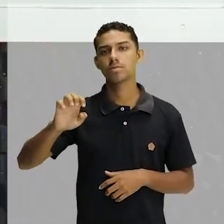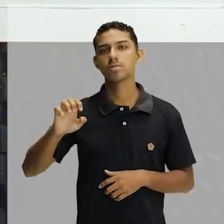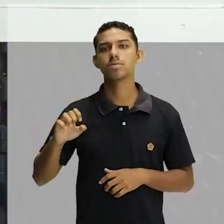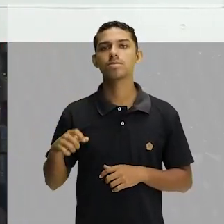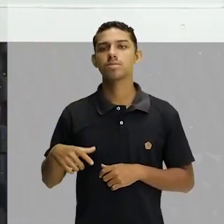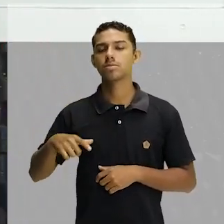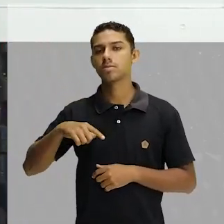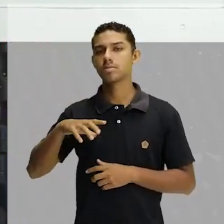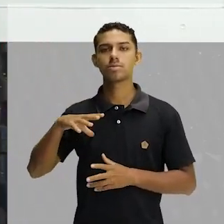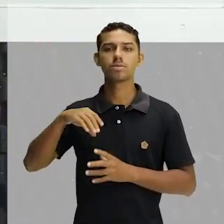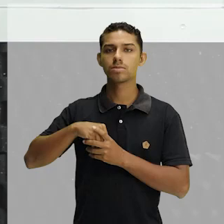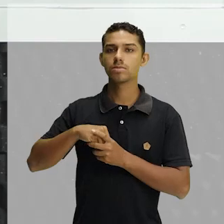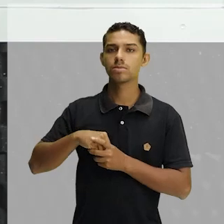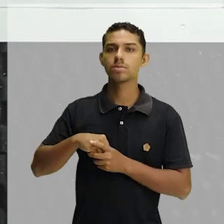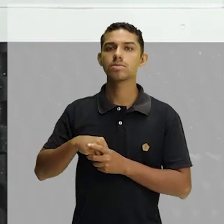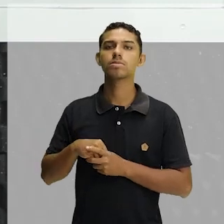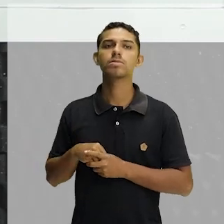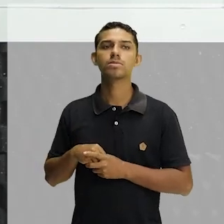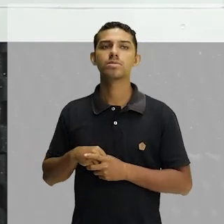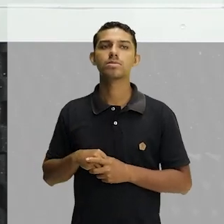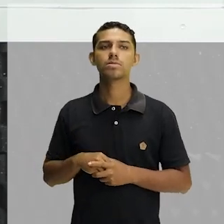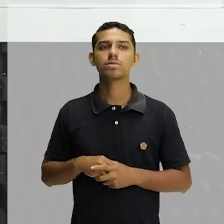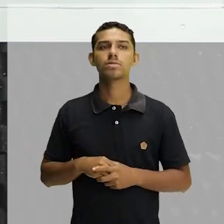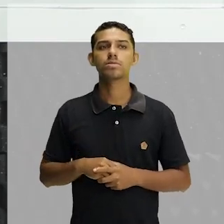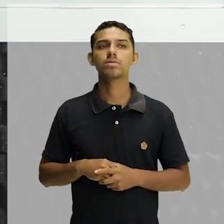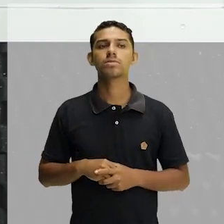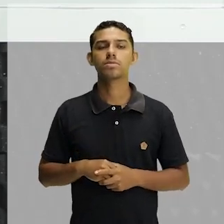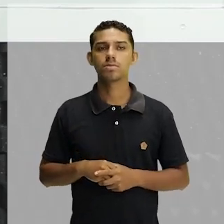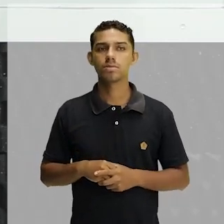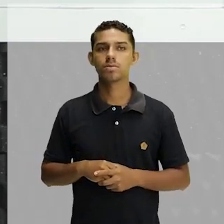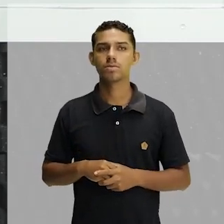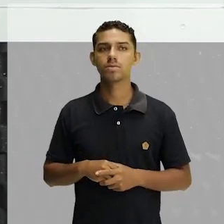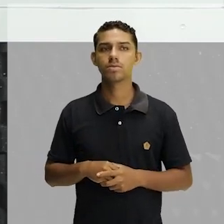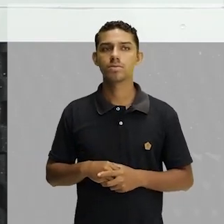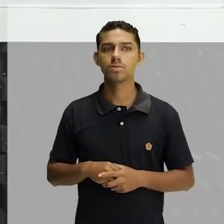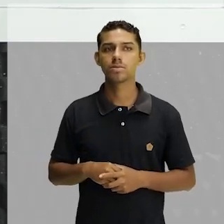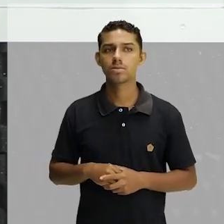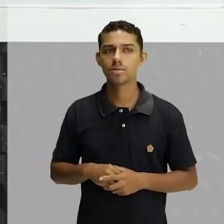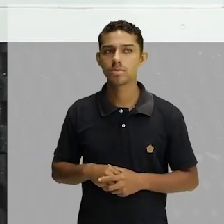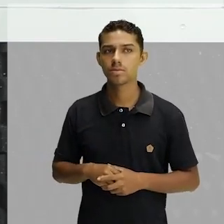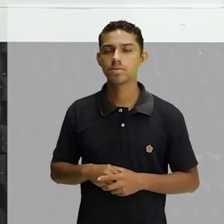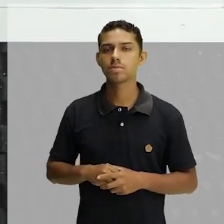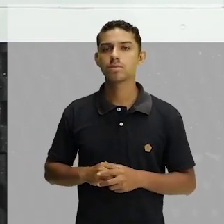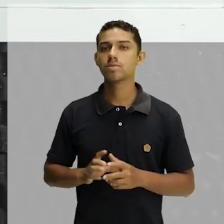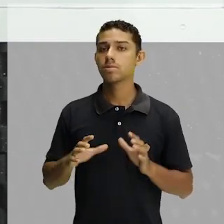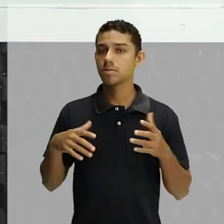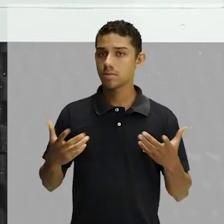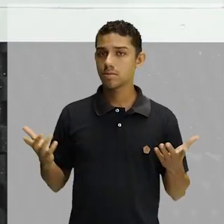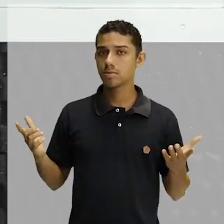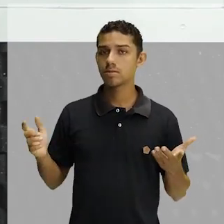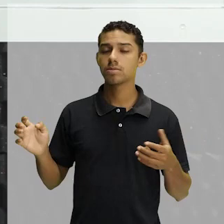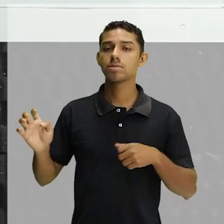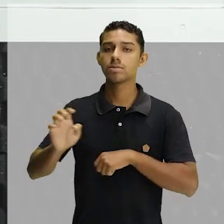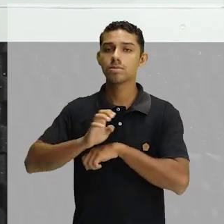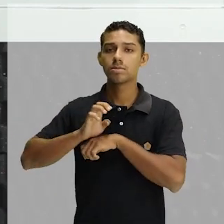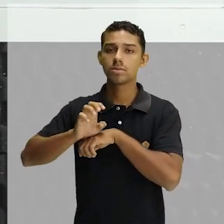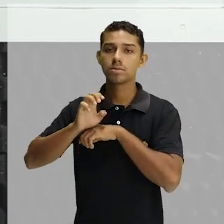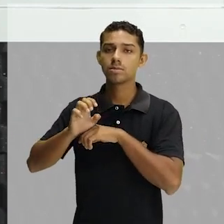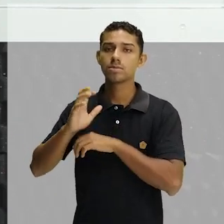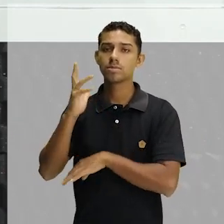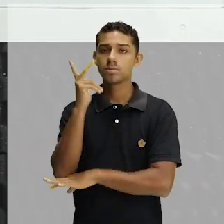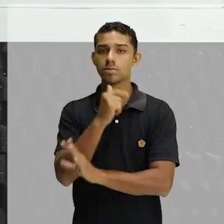de natureza, certo? Ó, no estado de natureza. Esse estado de